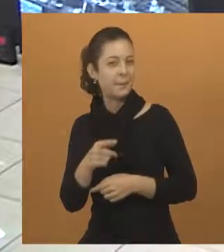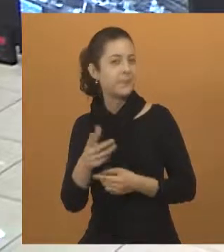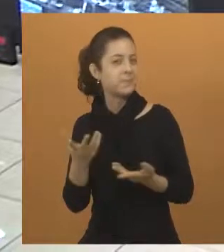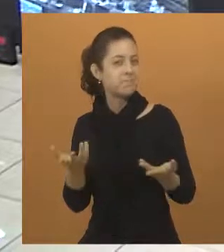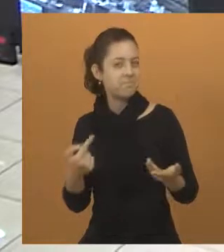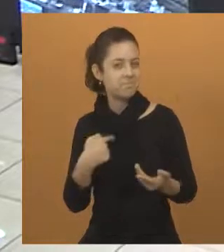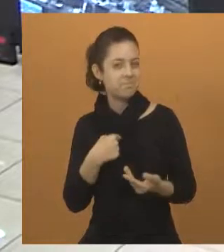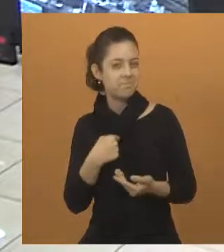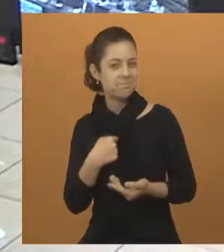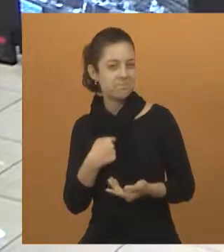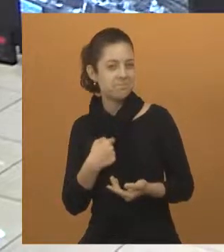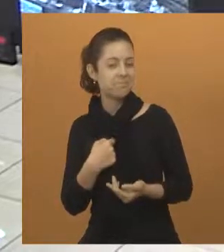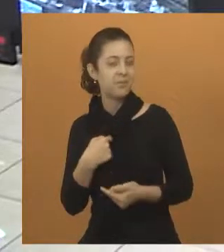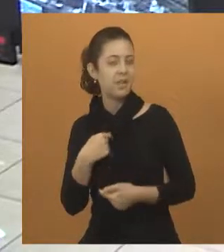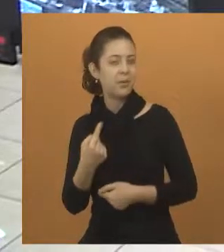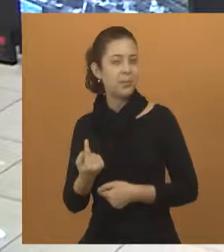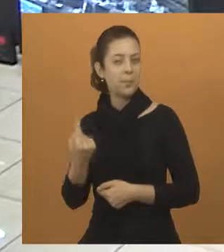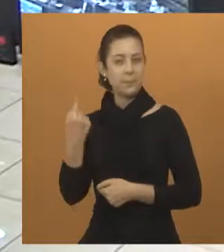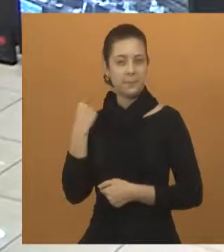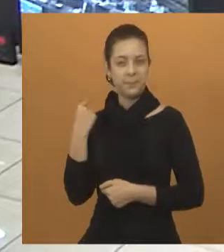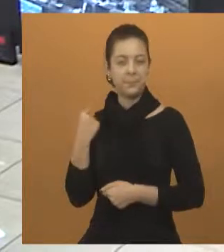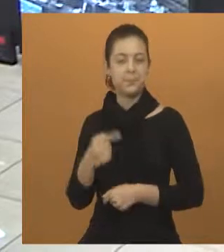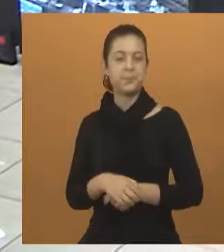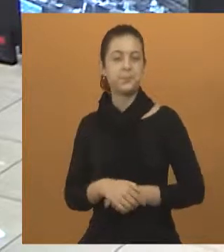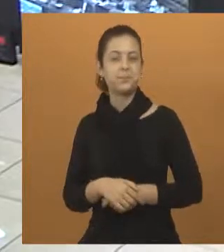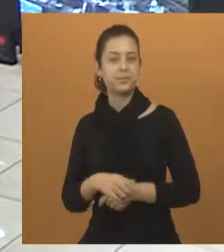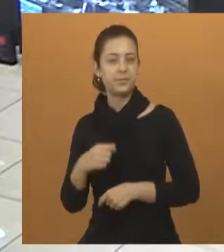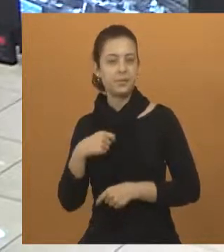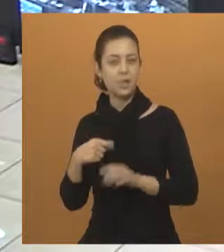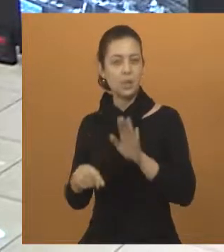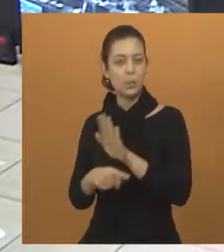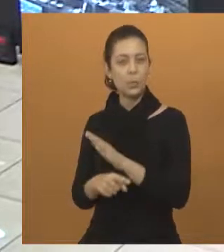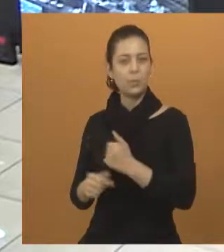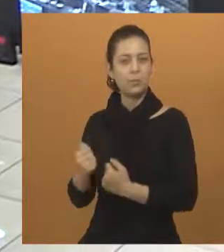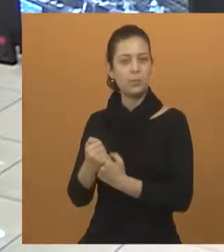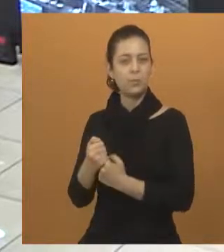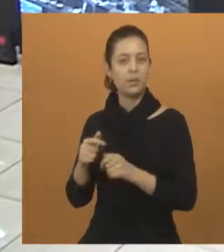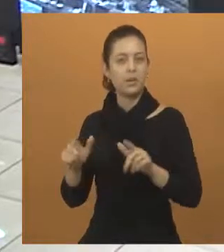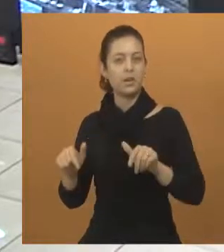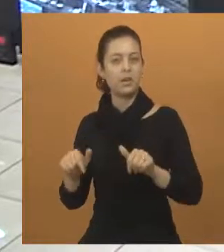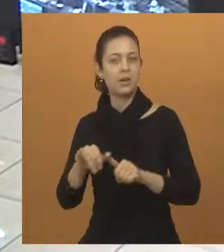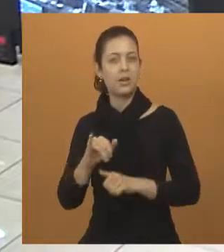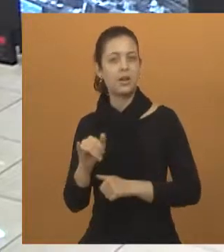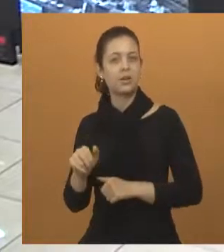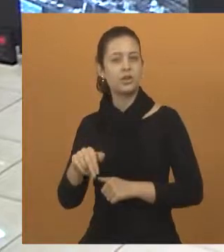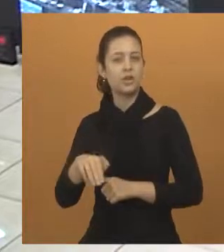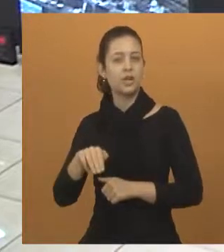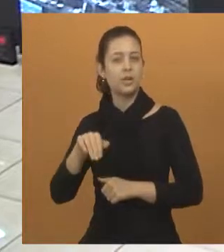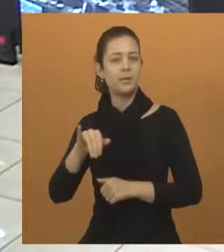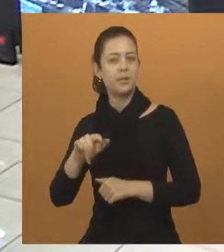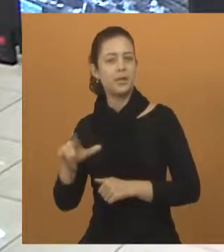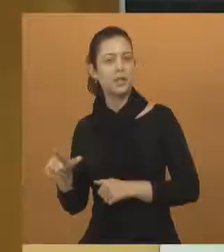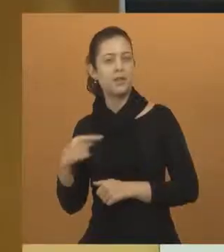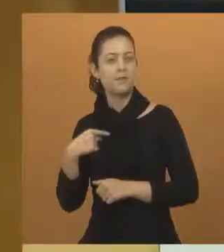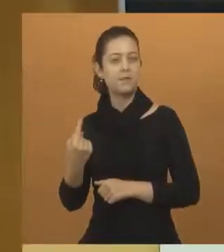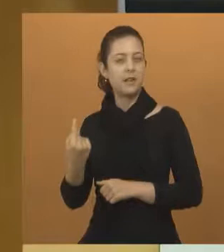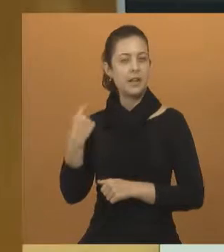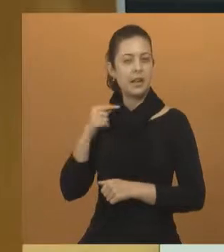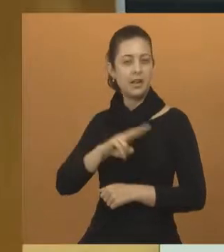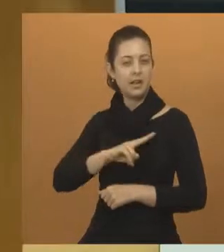não. Eu fui assessor de gabinete do Jamil, quando você foi vereador nessa